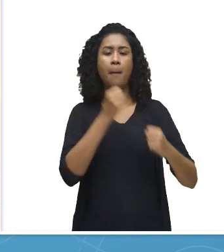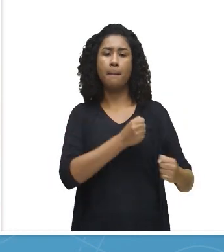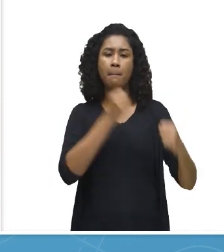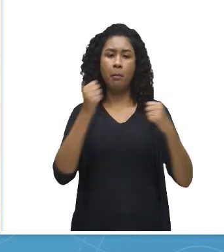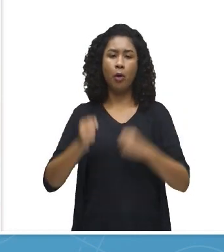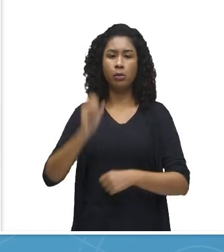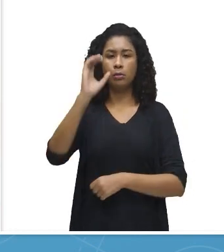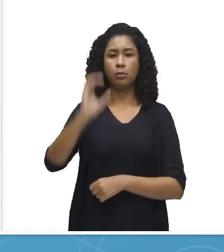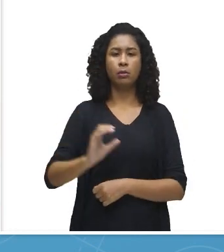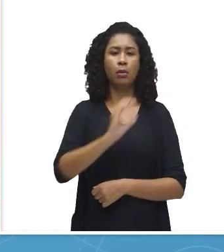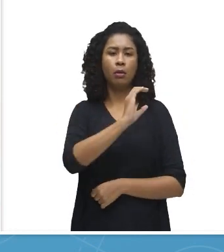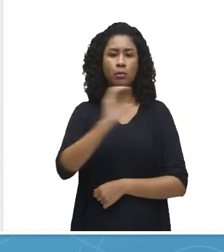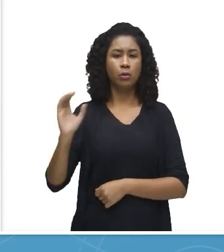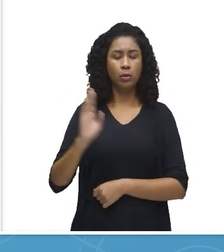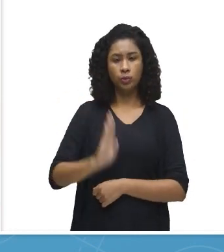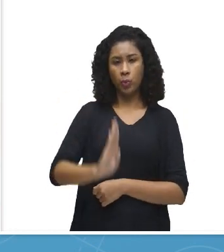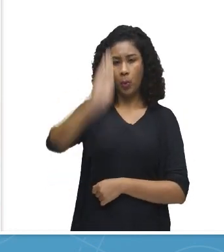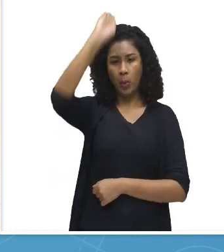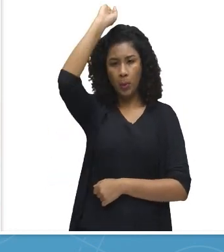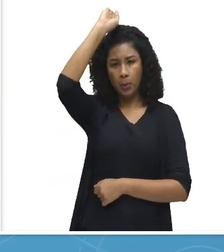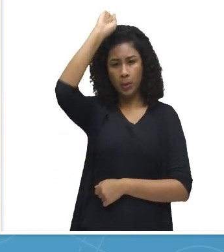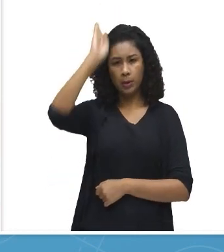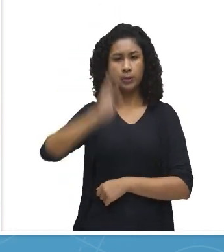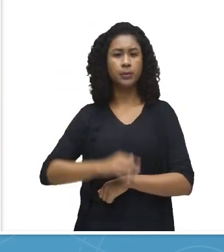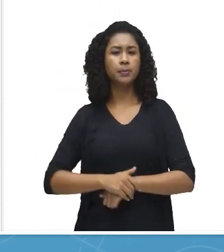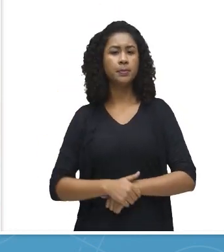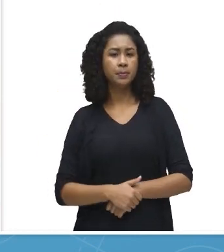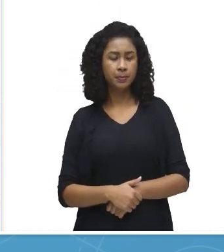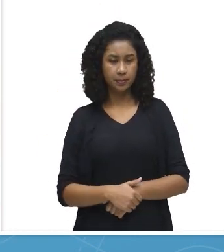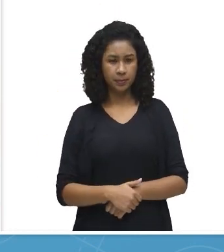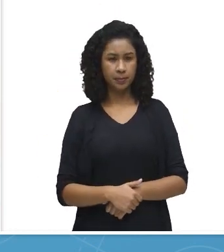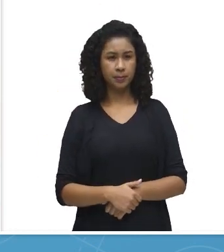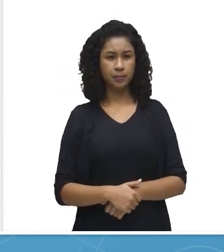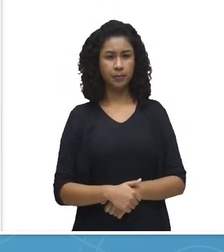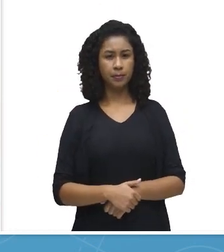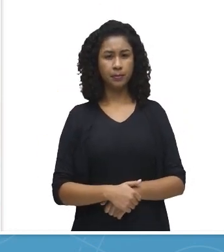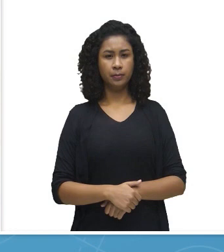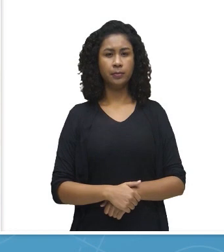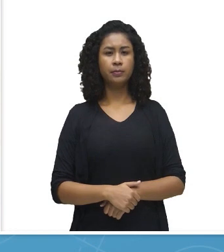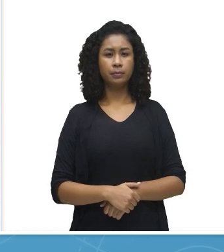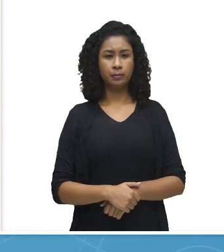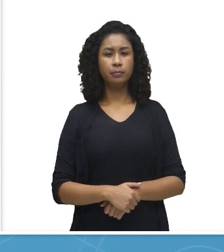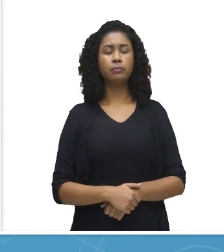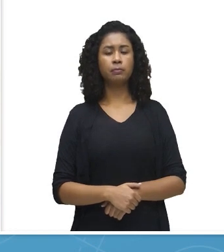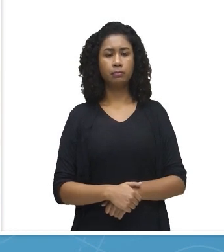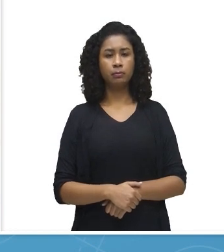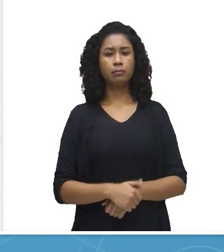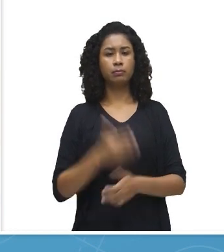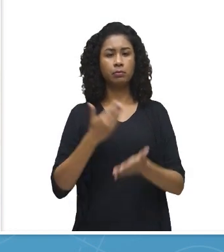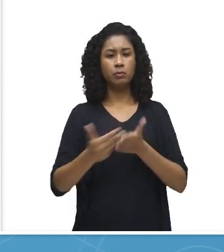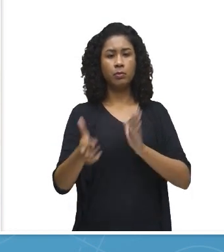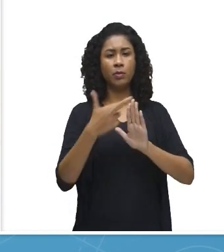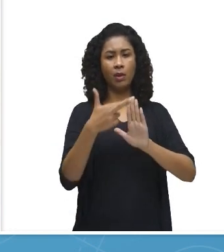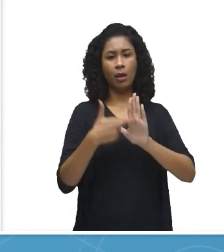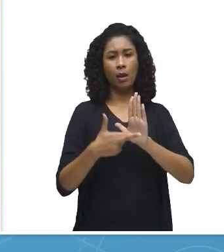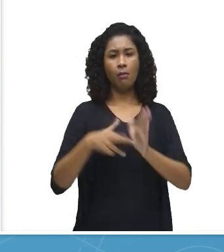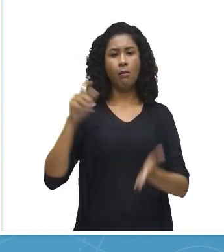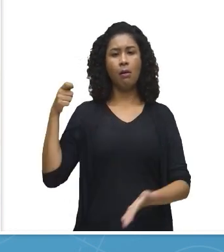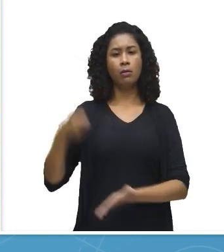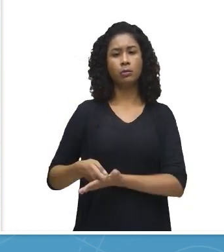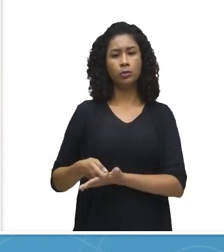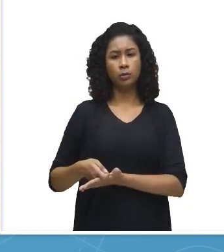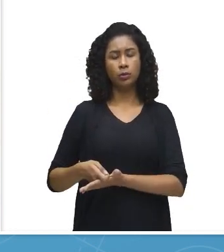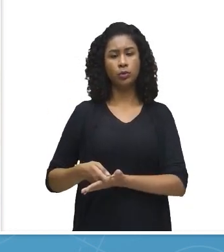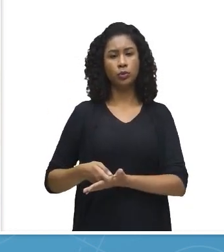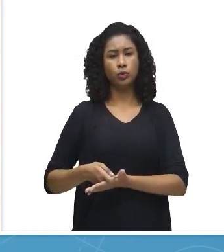Igreja Católica Romana e que o princípio da autoridade, de que o homem